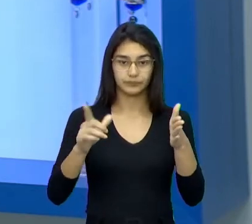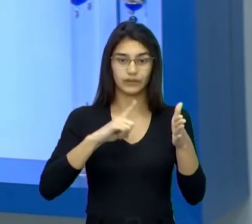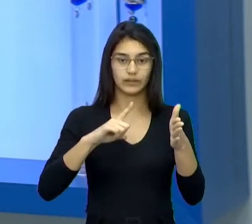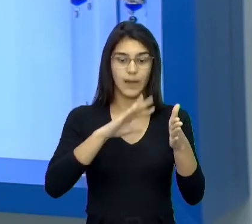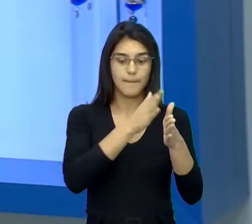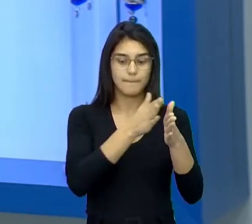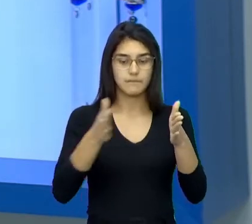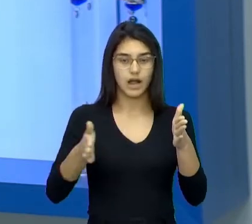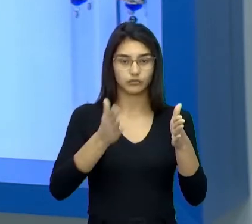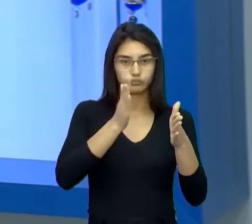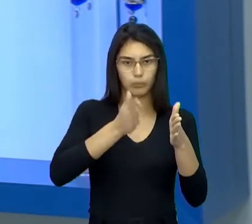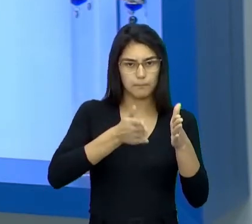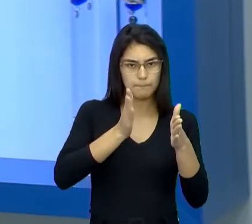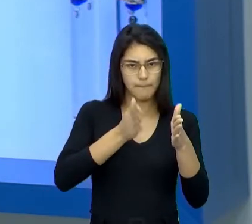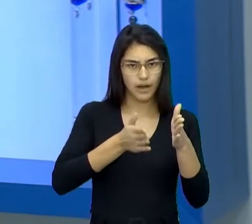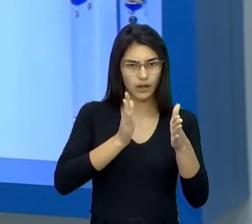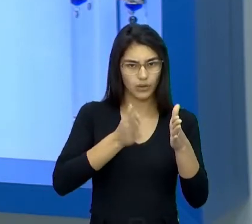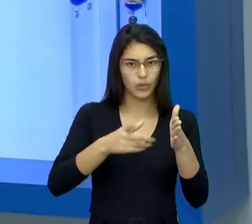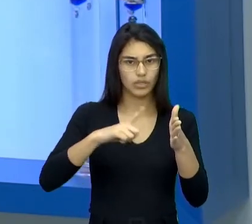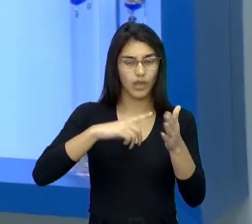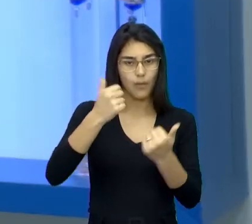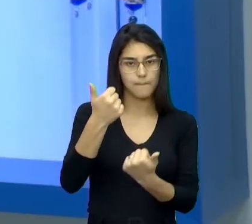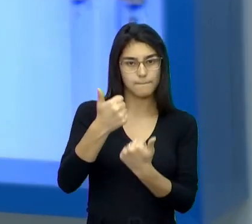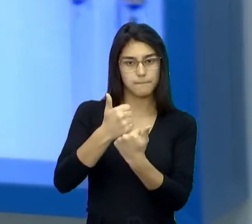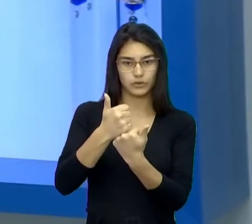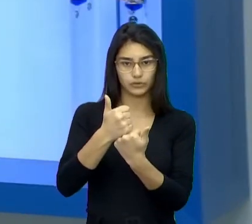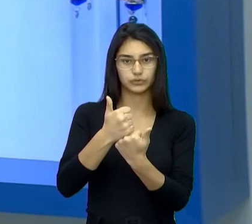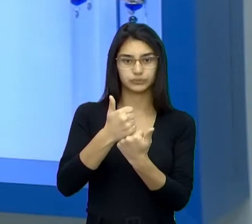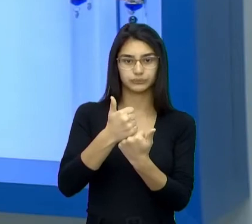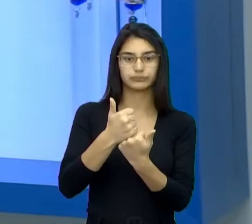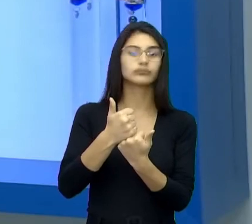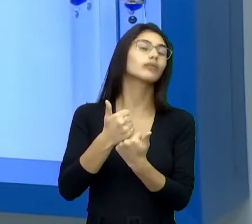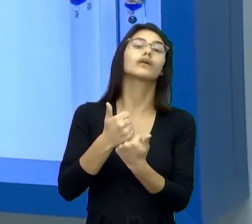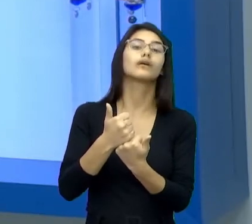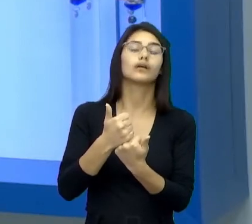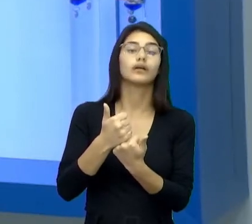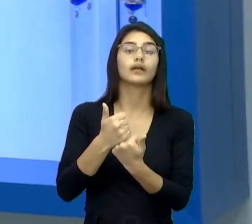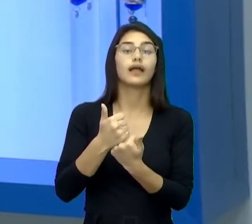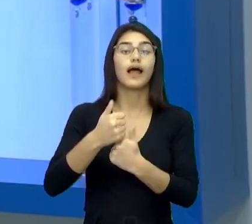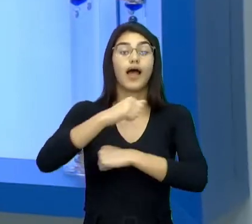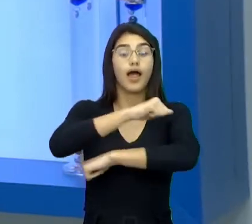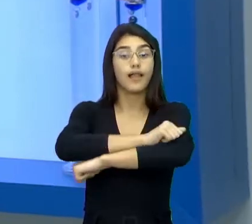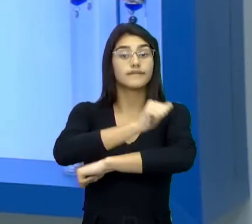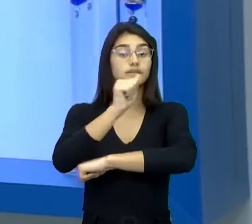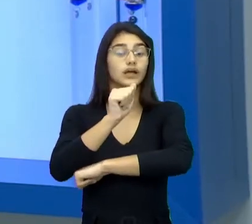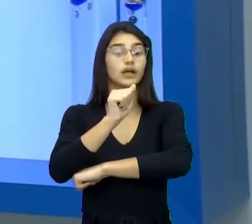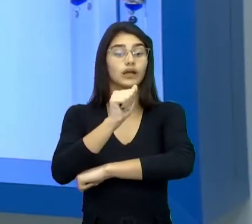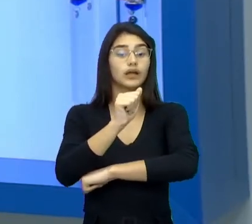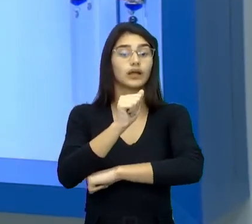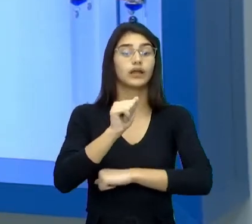extremidades, eu tenho ali no meio o apoio ou o fulcro, eu chamo essa alavanca de uma alavanca